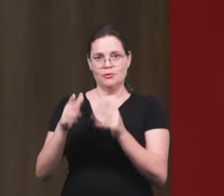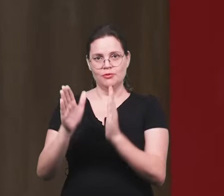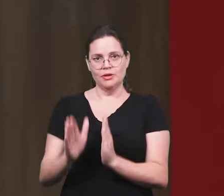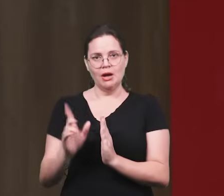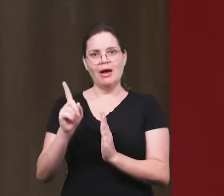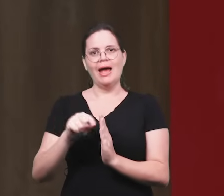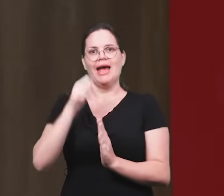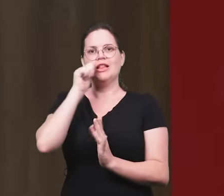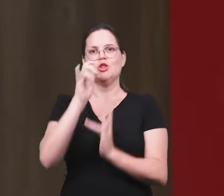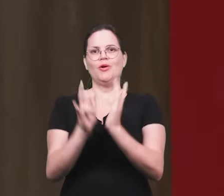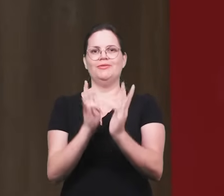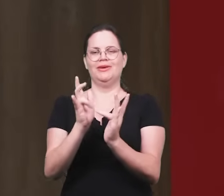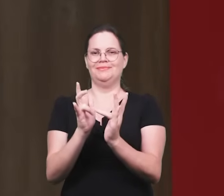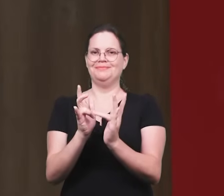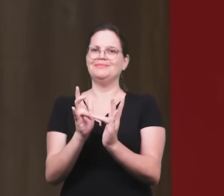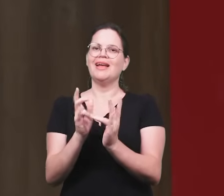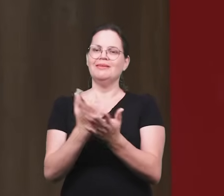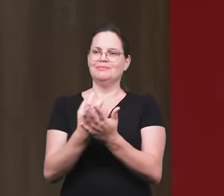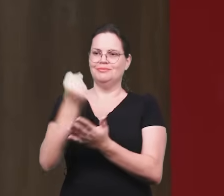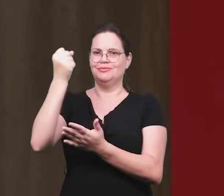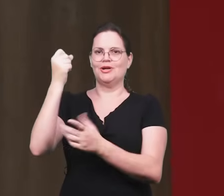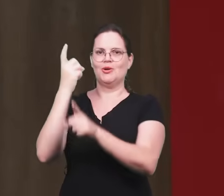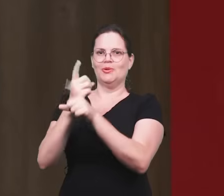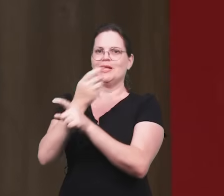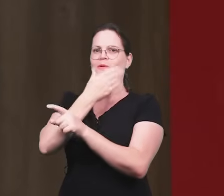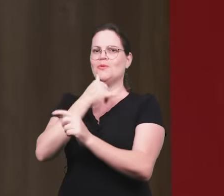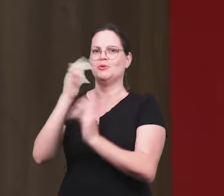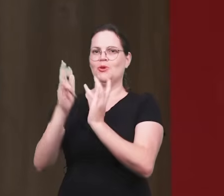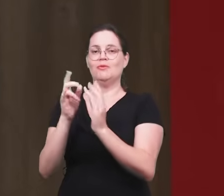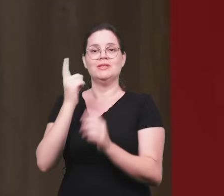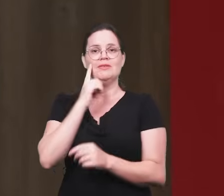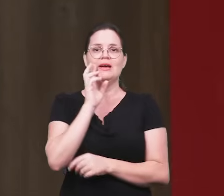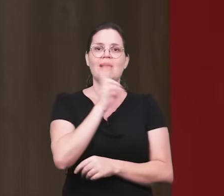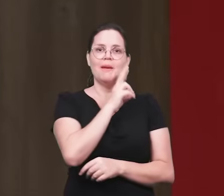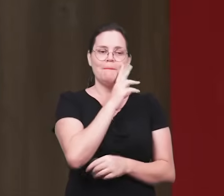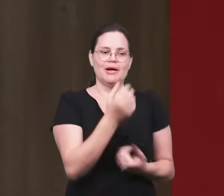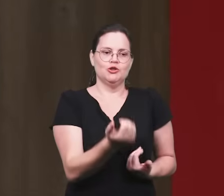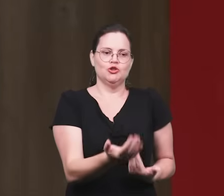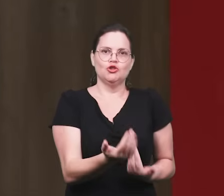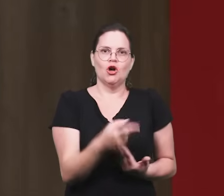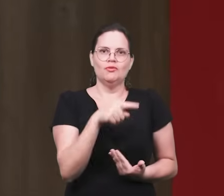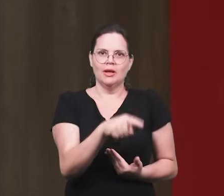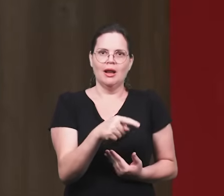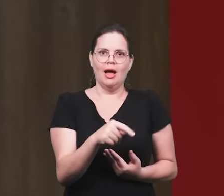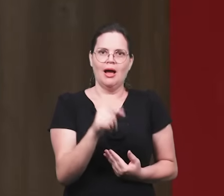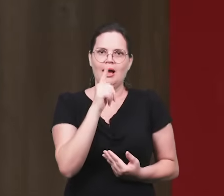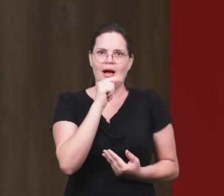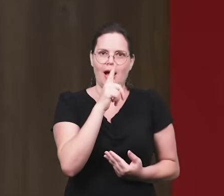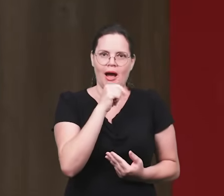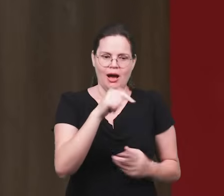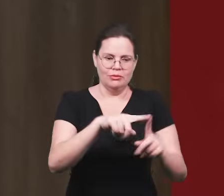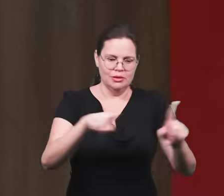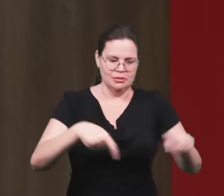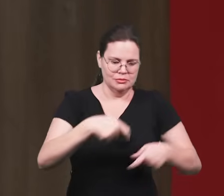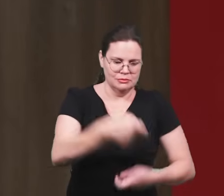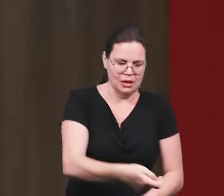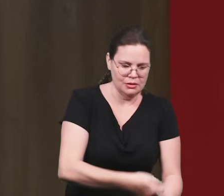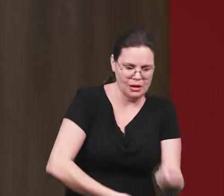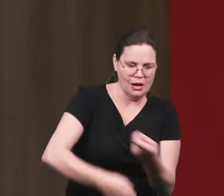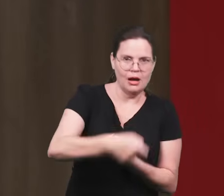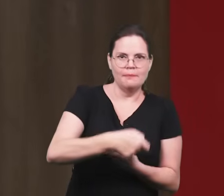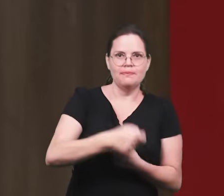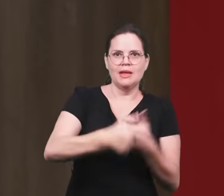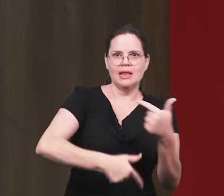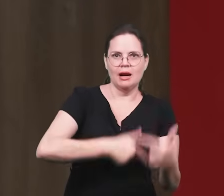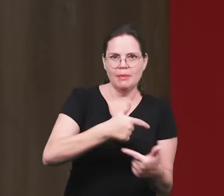dela, ela ainda jovem trabalhava ali junto à fonte. E aí, se você é jovem, esteja junto à fonte, esteja junto